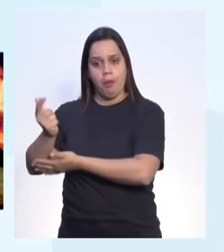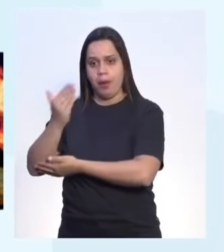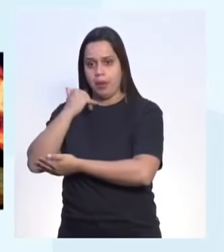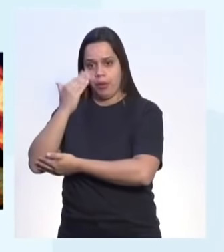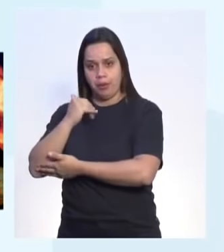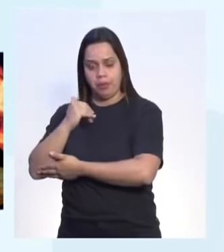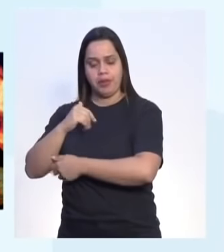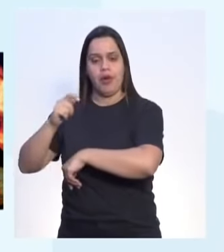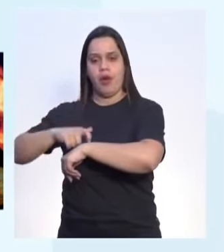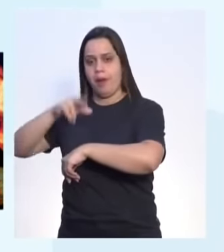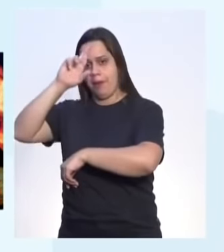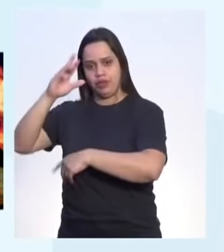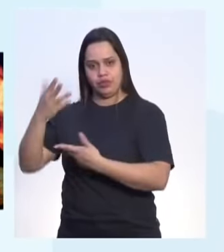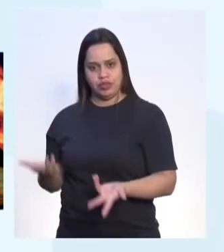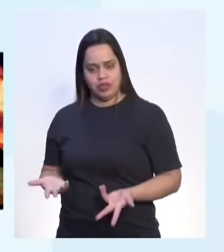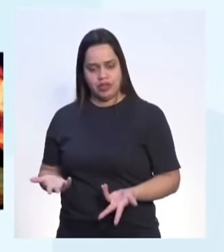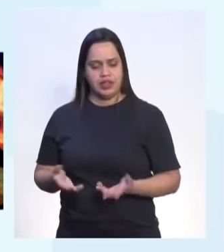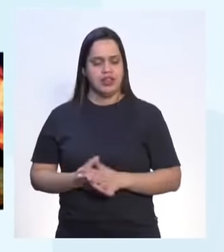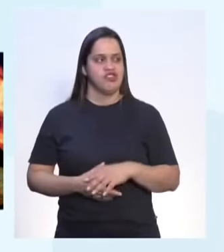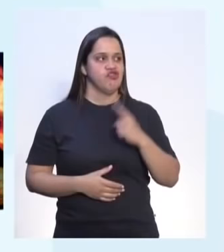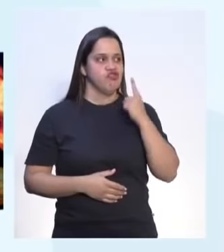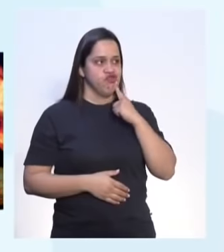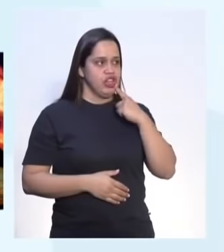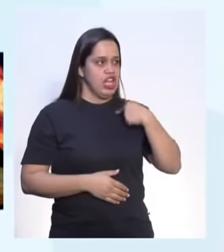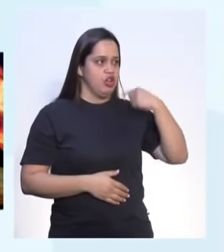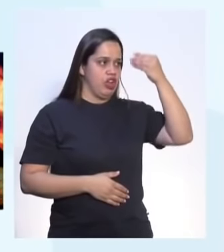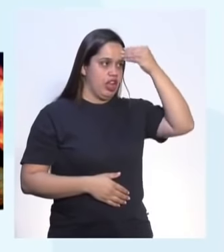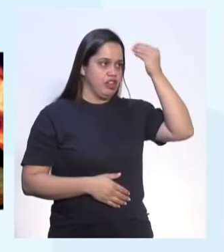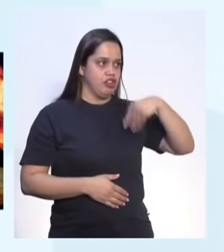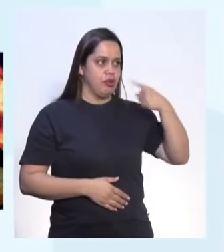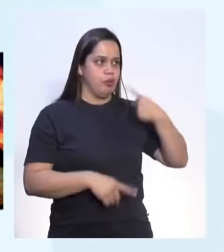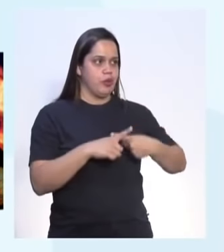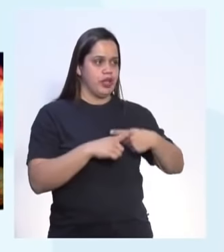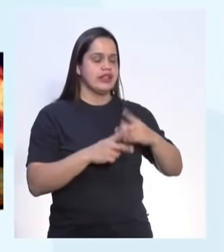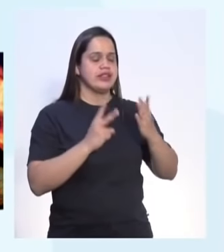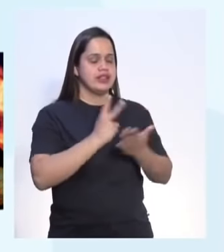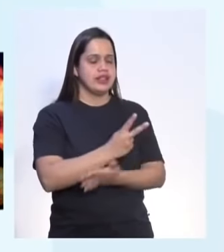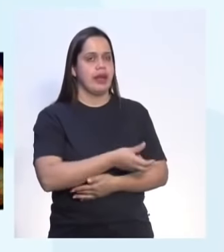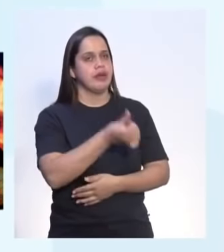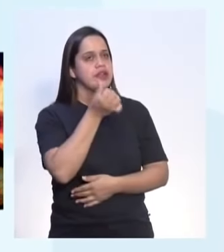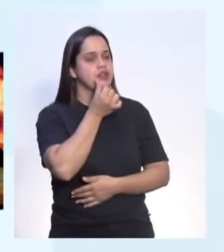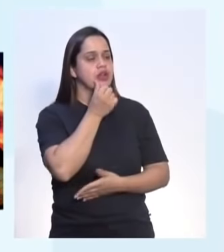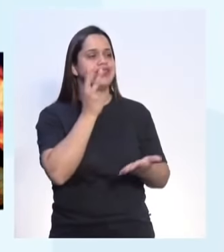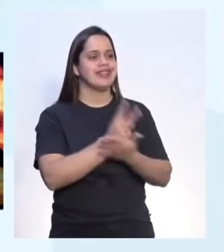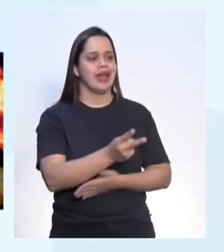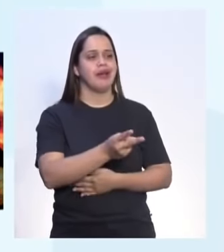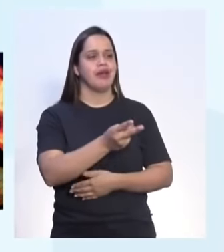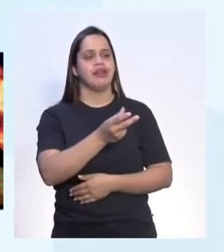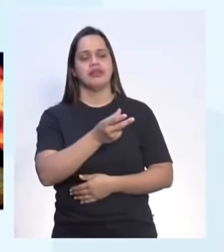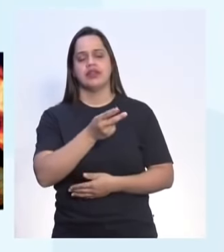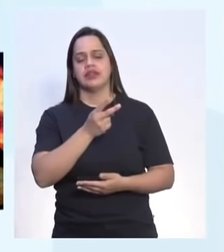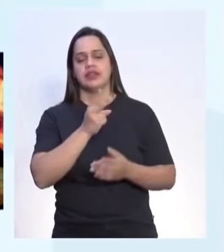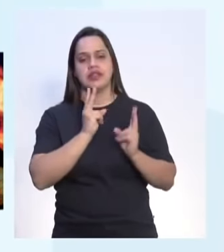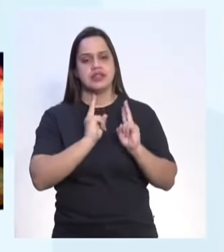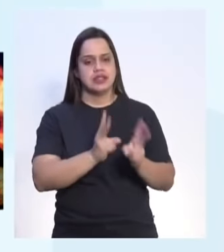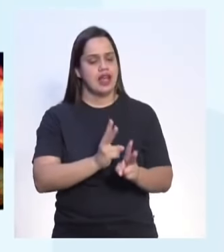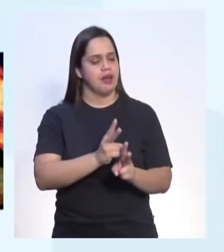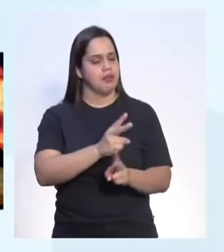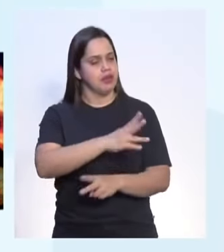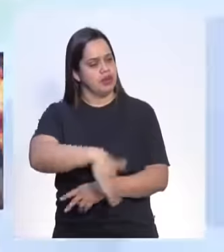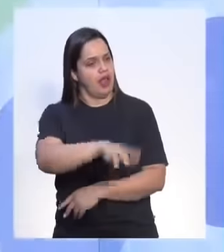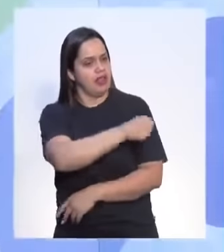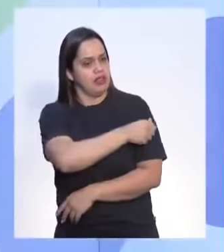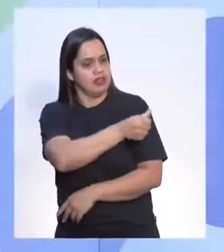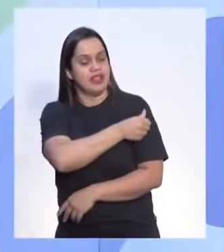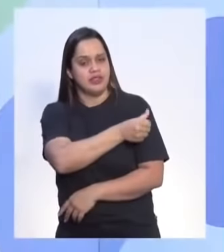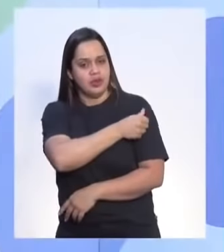já desisti, eu não sei porque toda vez no sexto ano a gente fala de comida. Eu já desisti. Olha, é sempre